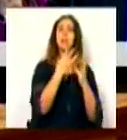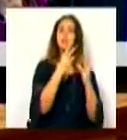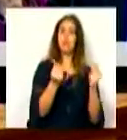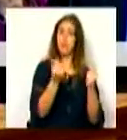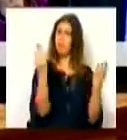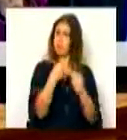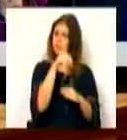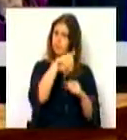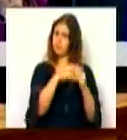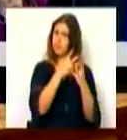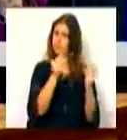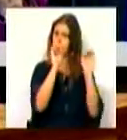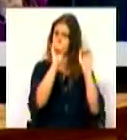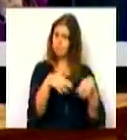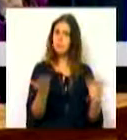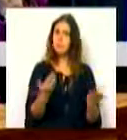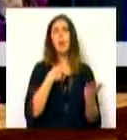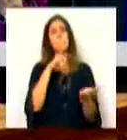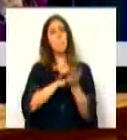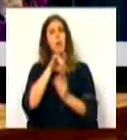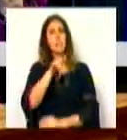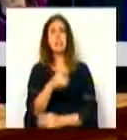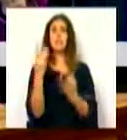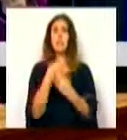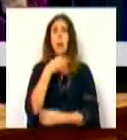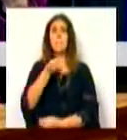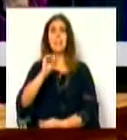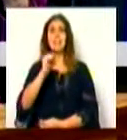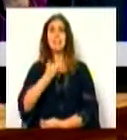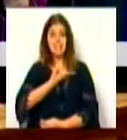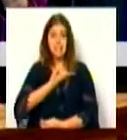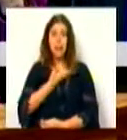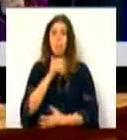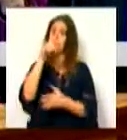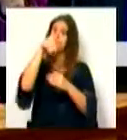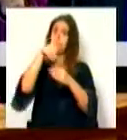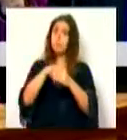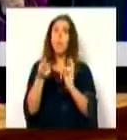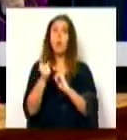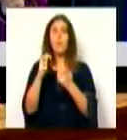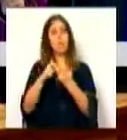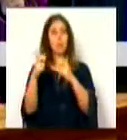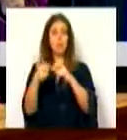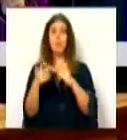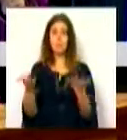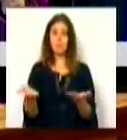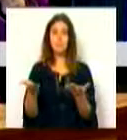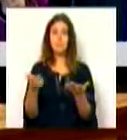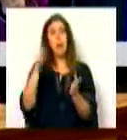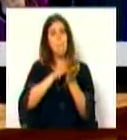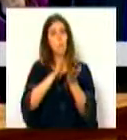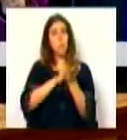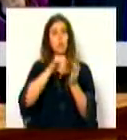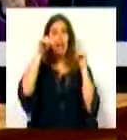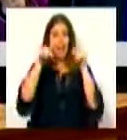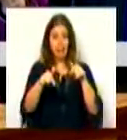fez parte da solução. Nesta proposta, o PSD faz parte do problema. Nesta